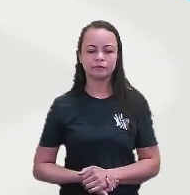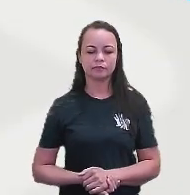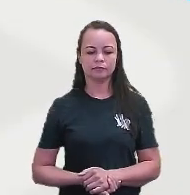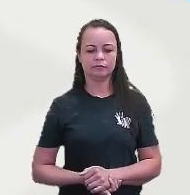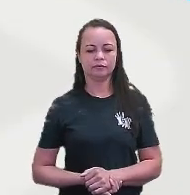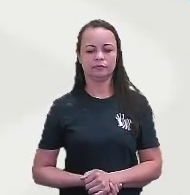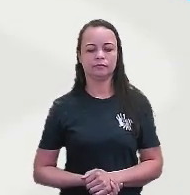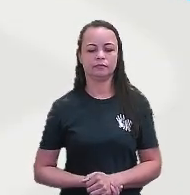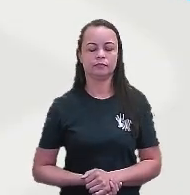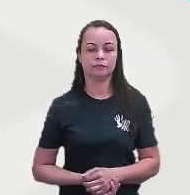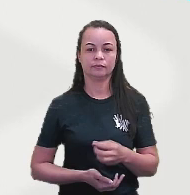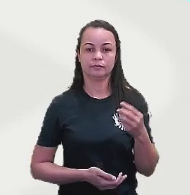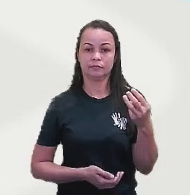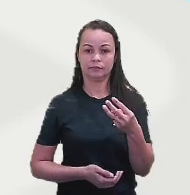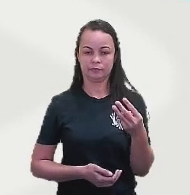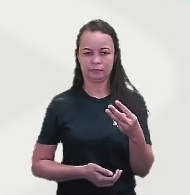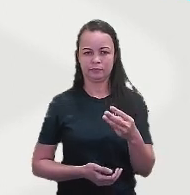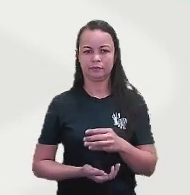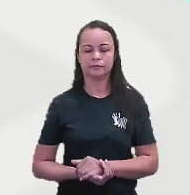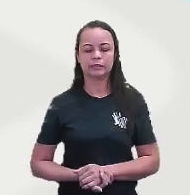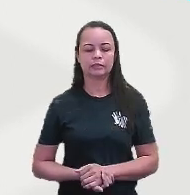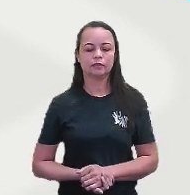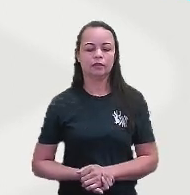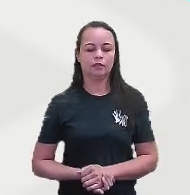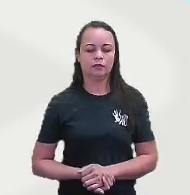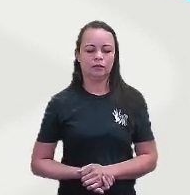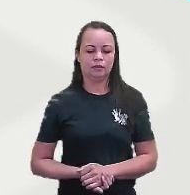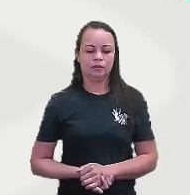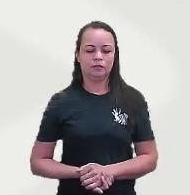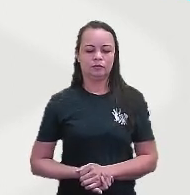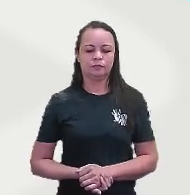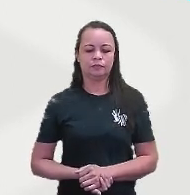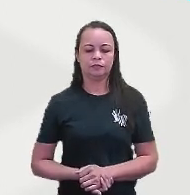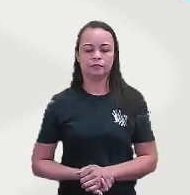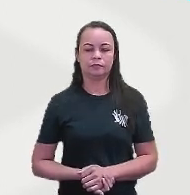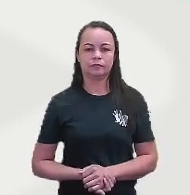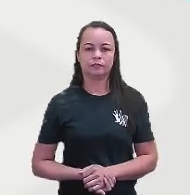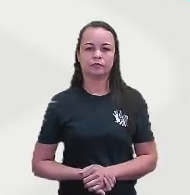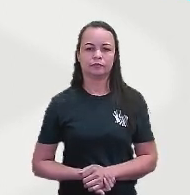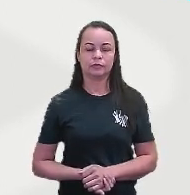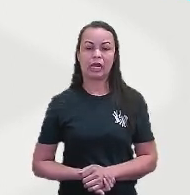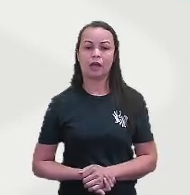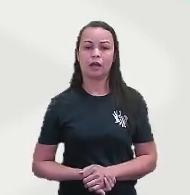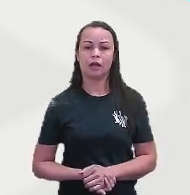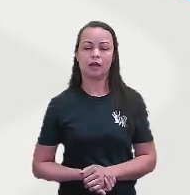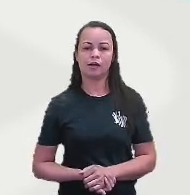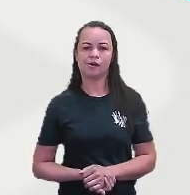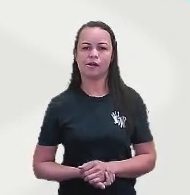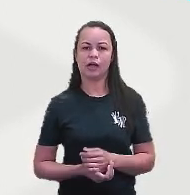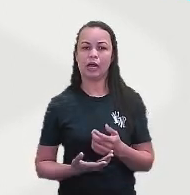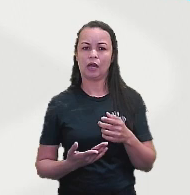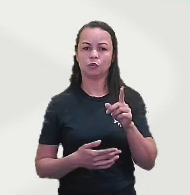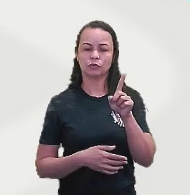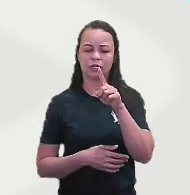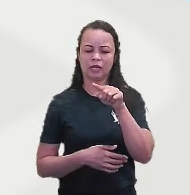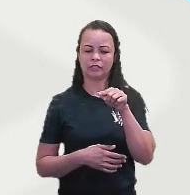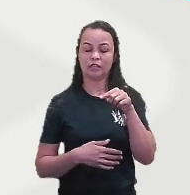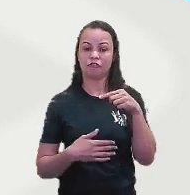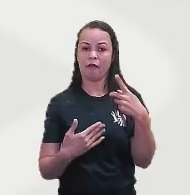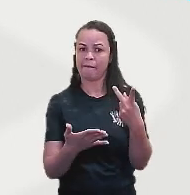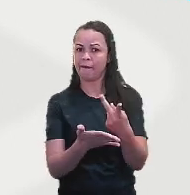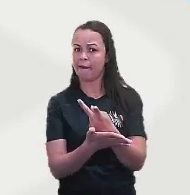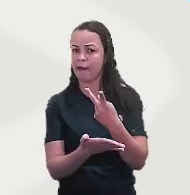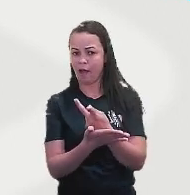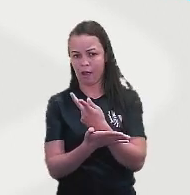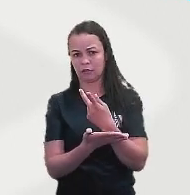Então vamos lá, a terceira questão agora. A alternativa incorreta, veja, é a incorreta. Tem